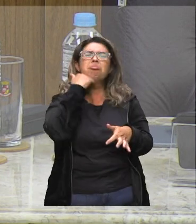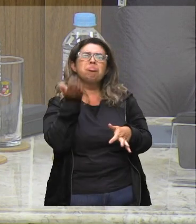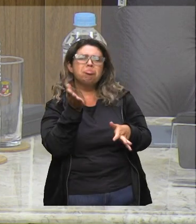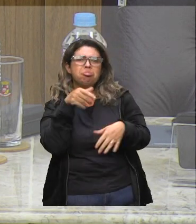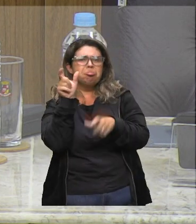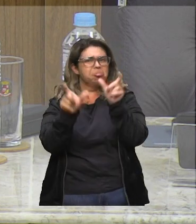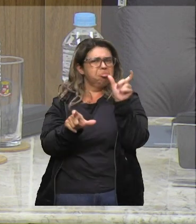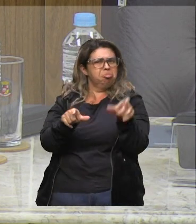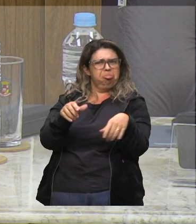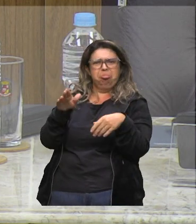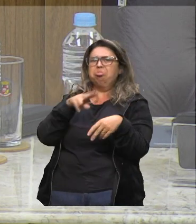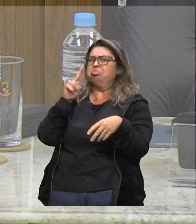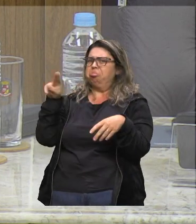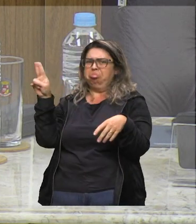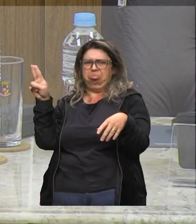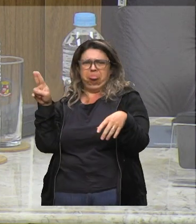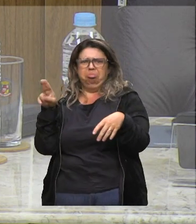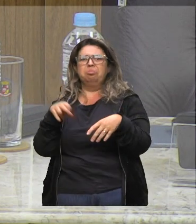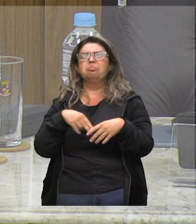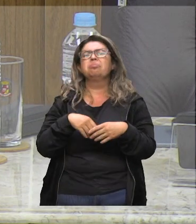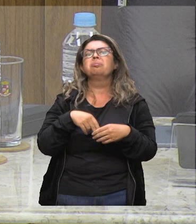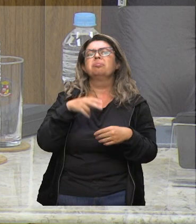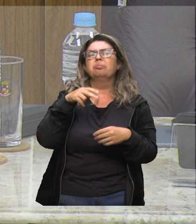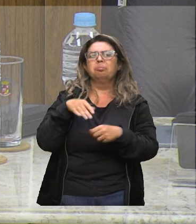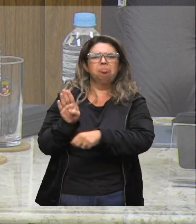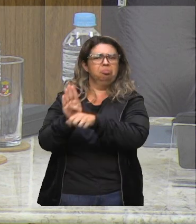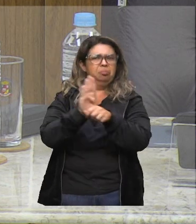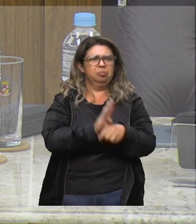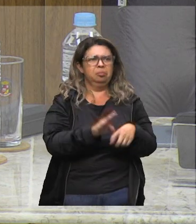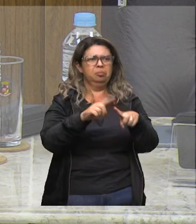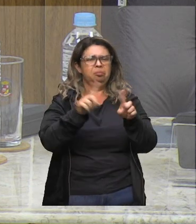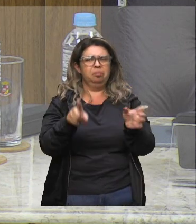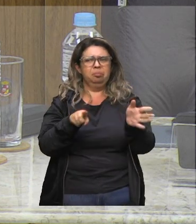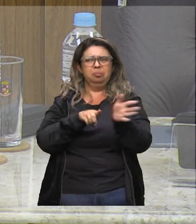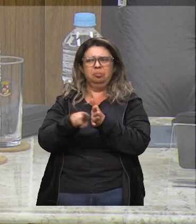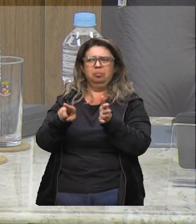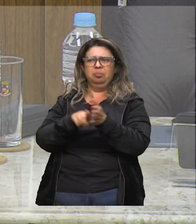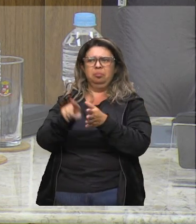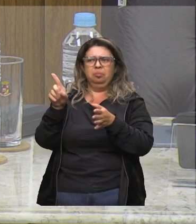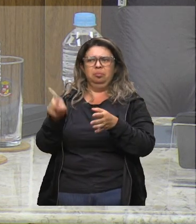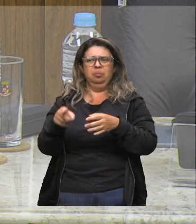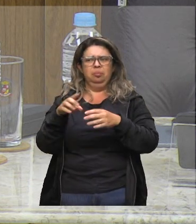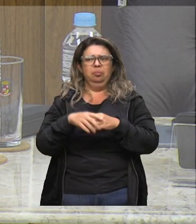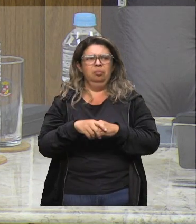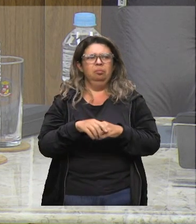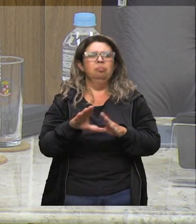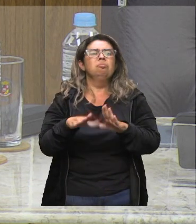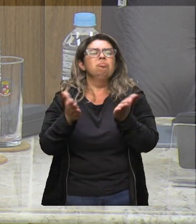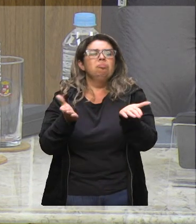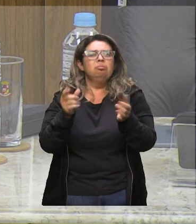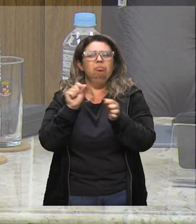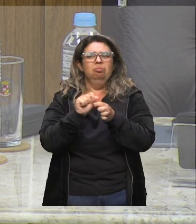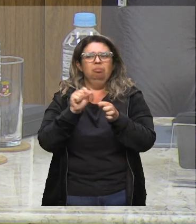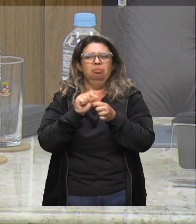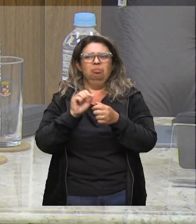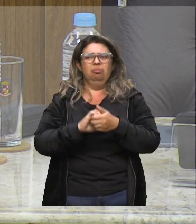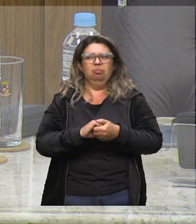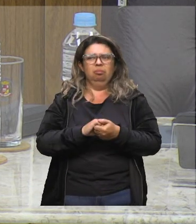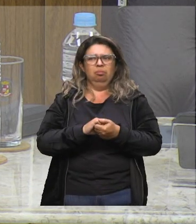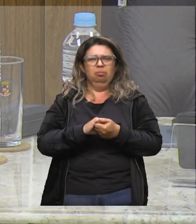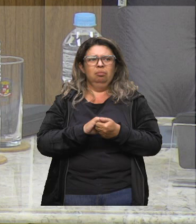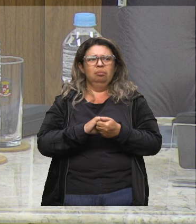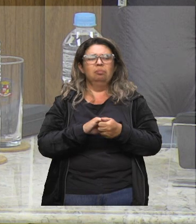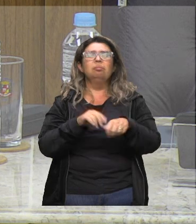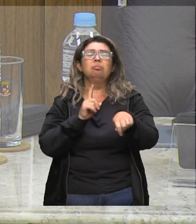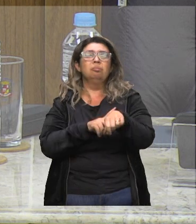nunca passou pela minha cabeça isso, defender X ou Y. Mas a pergunta é essa, o que foi feito durante tanto tempo